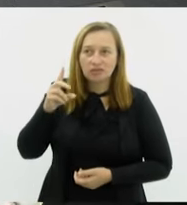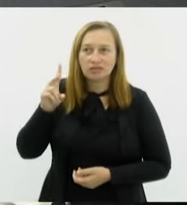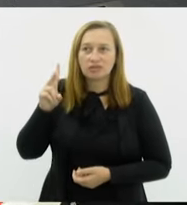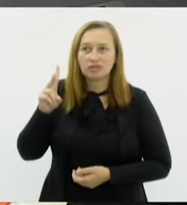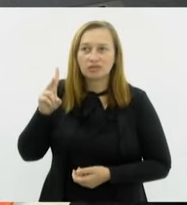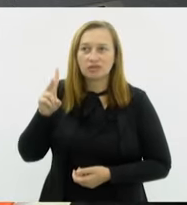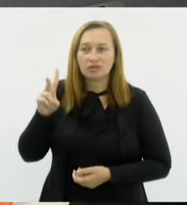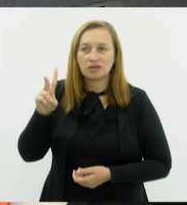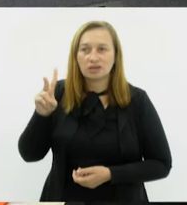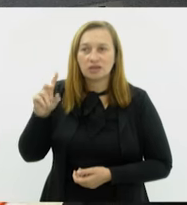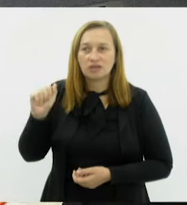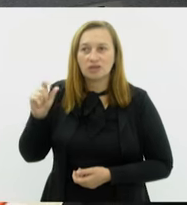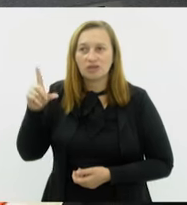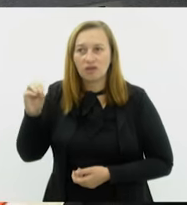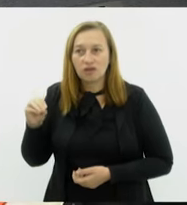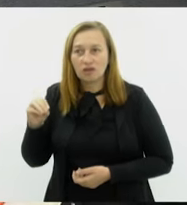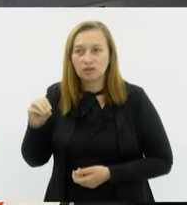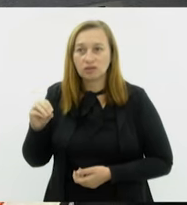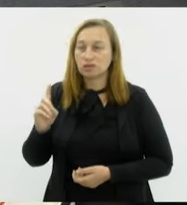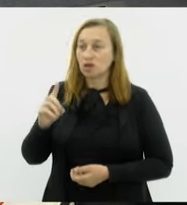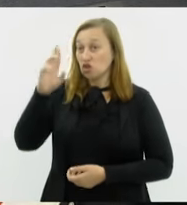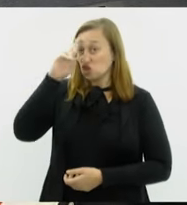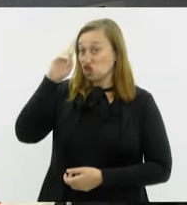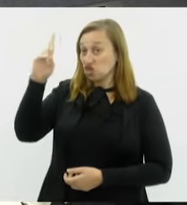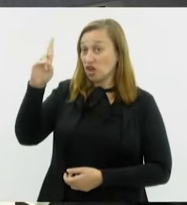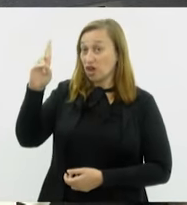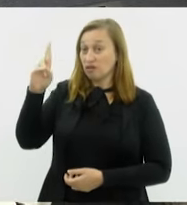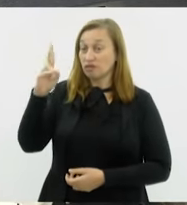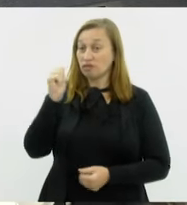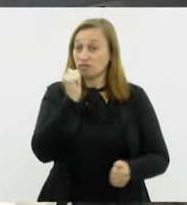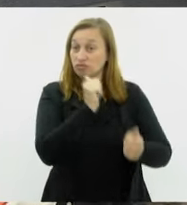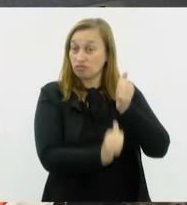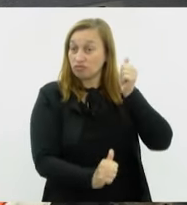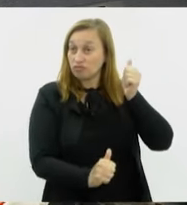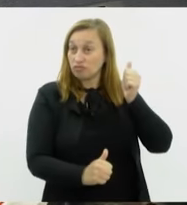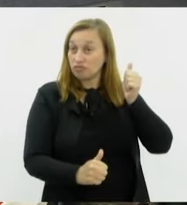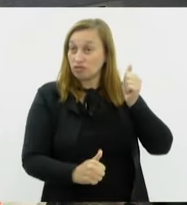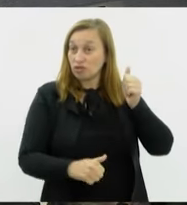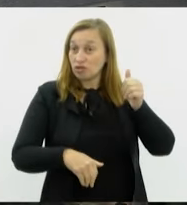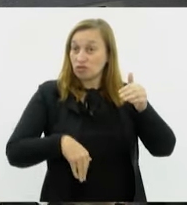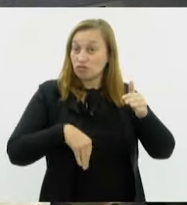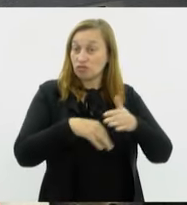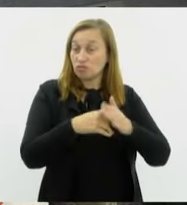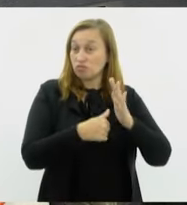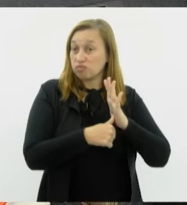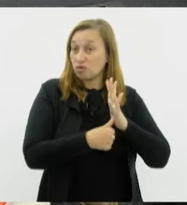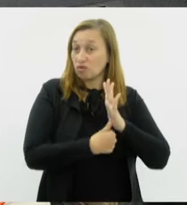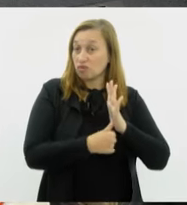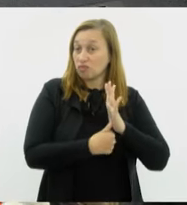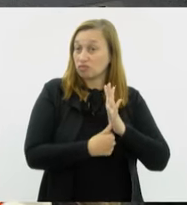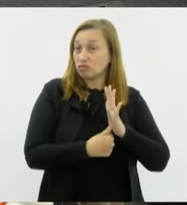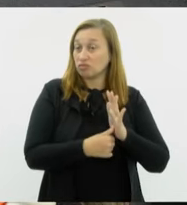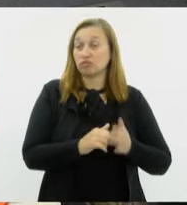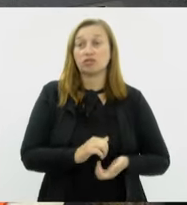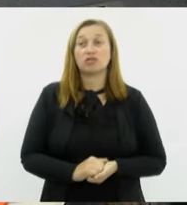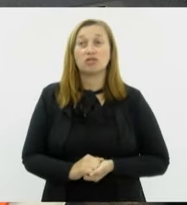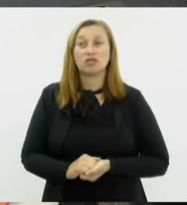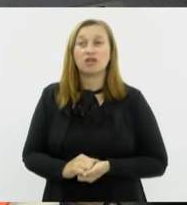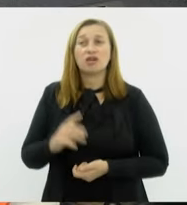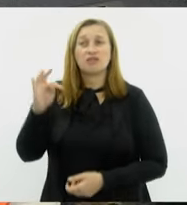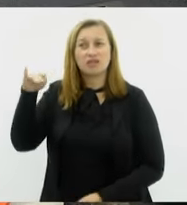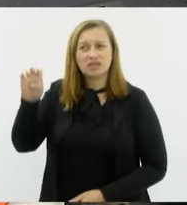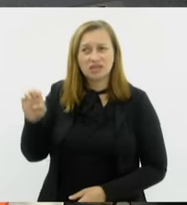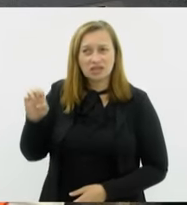não é Valdo Ceasa, dono do nosso time de futebol, Carlos Valda Macedo, Ceasa, Franciane Anderson, Mota.